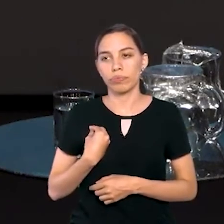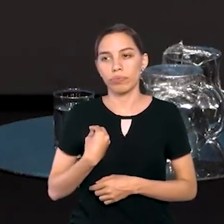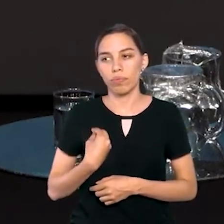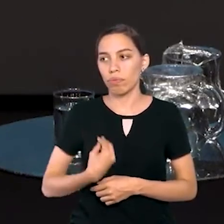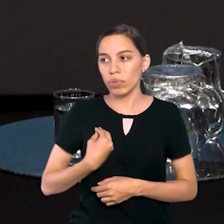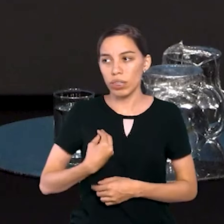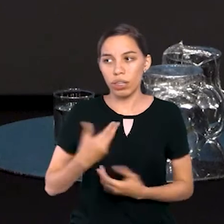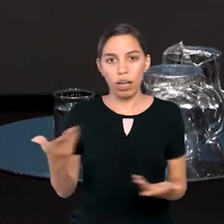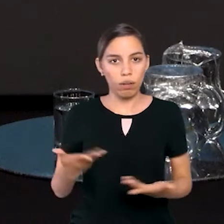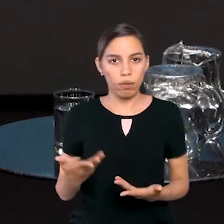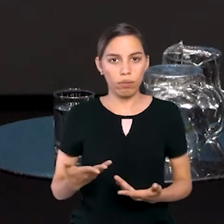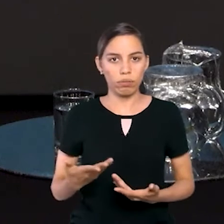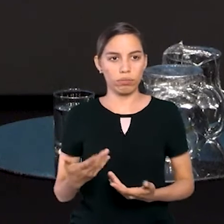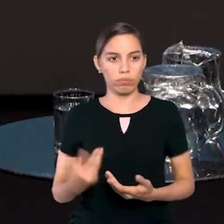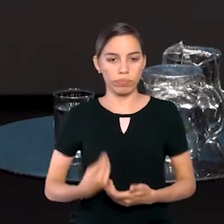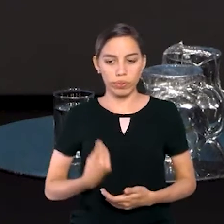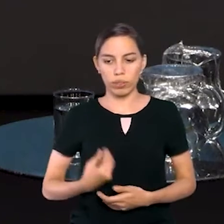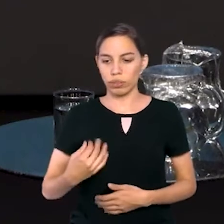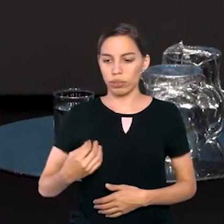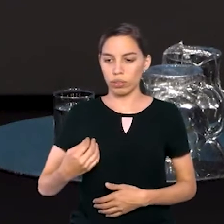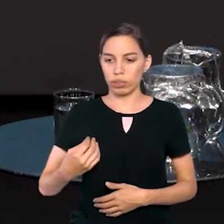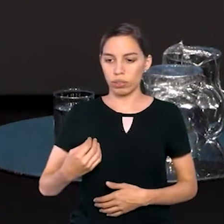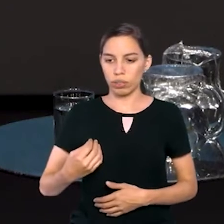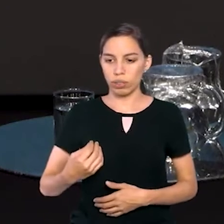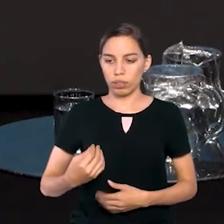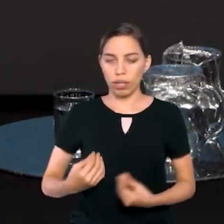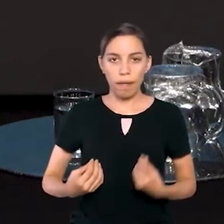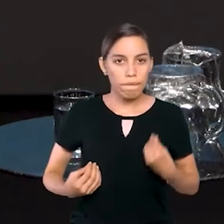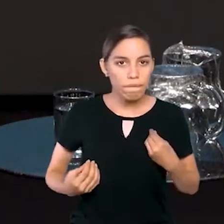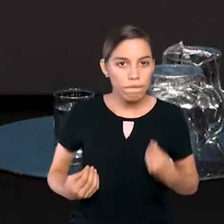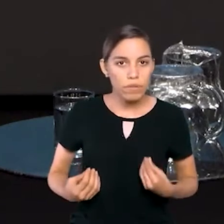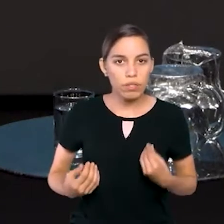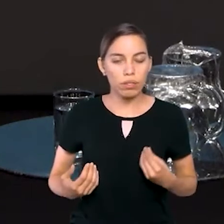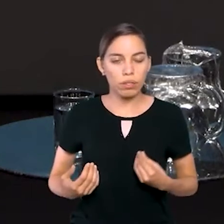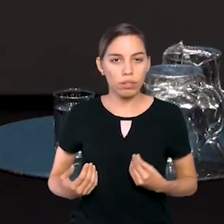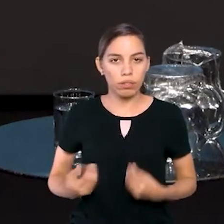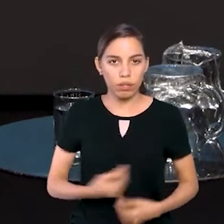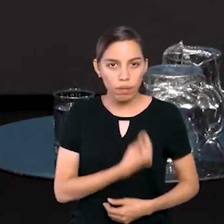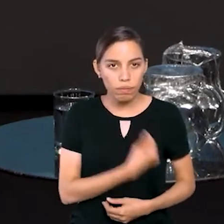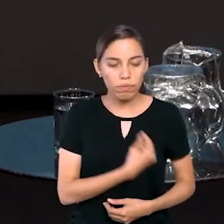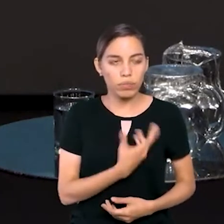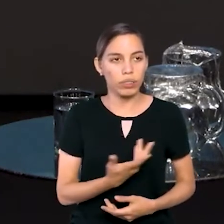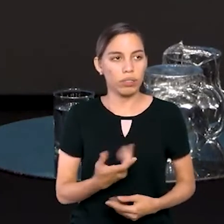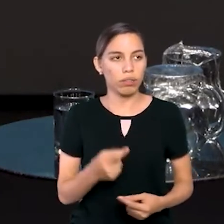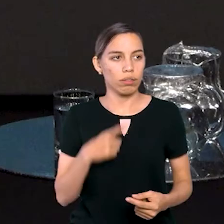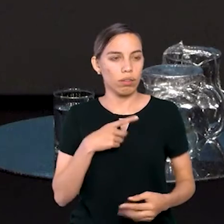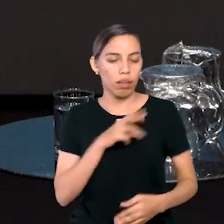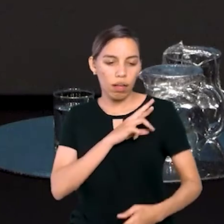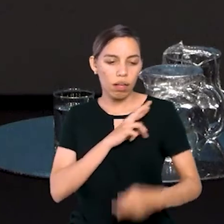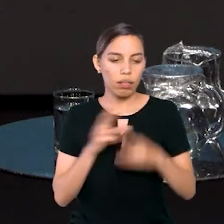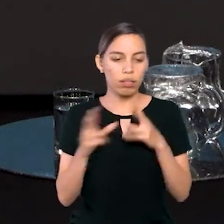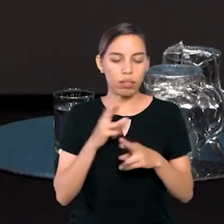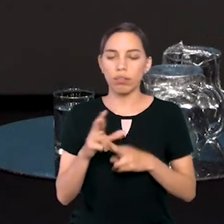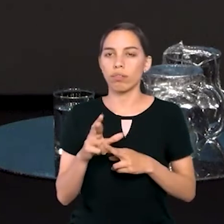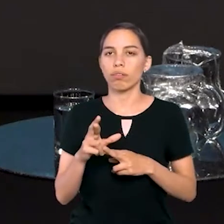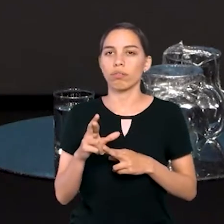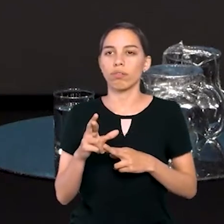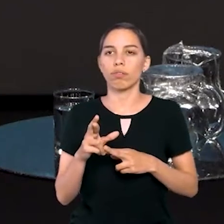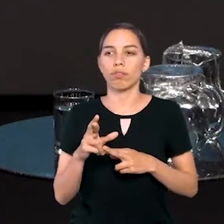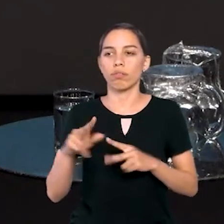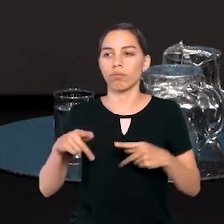na vida, de estar se relacionando com a realidade de uma maneira mais